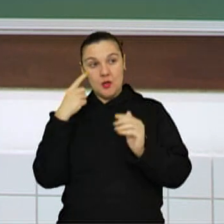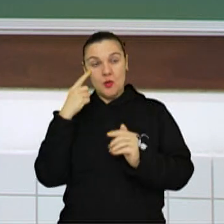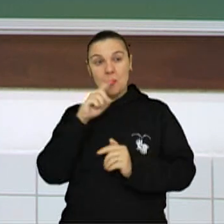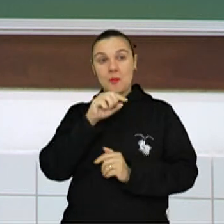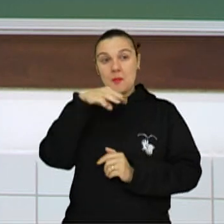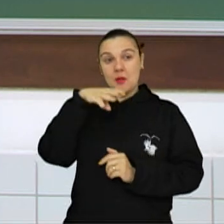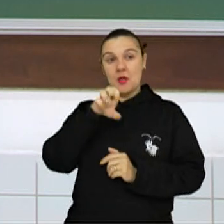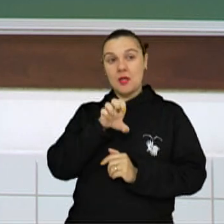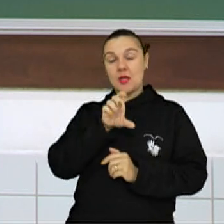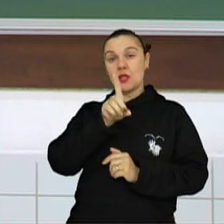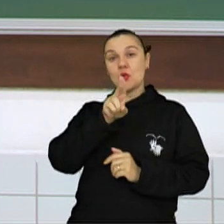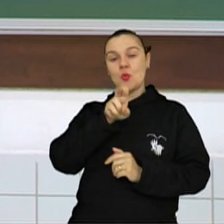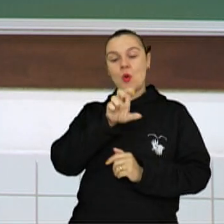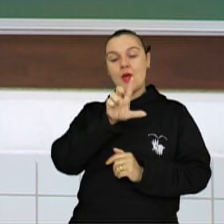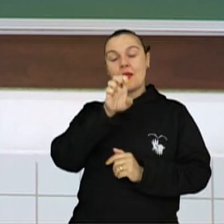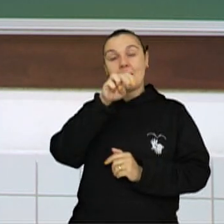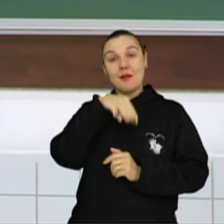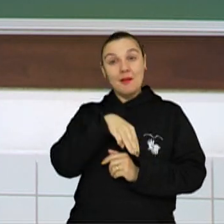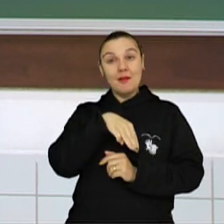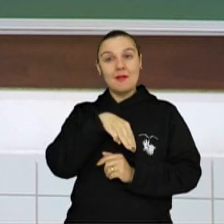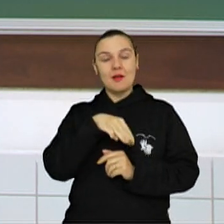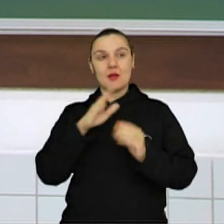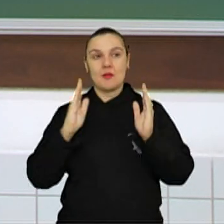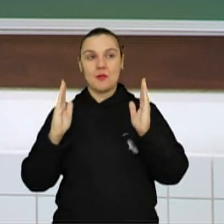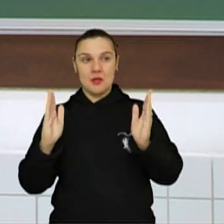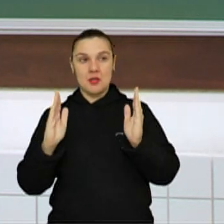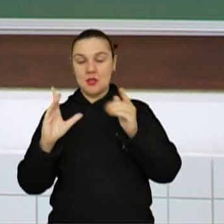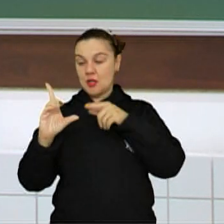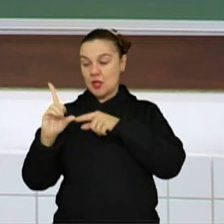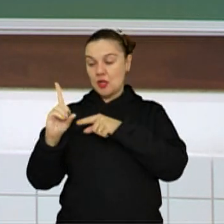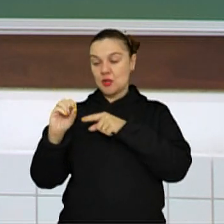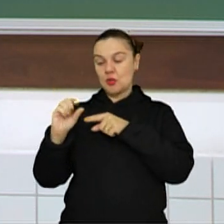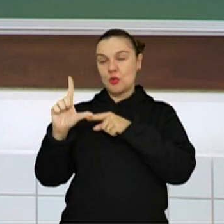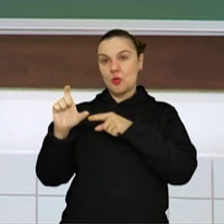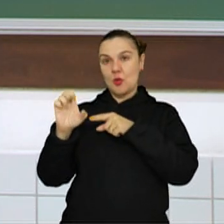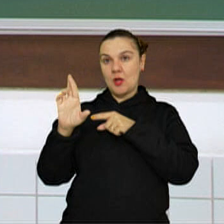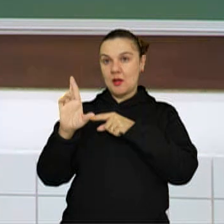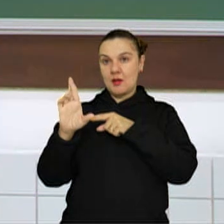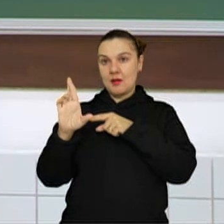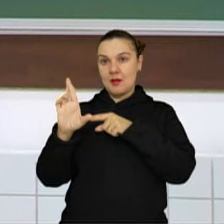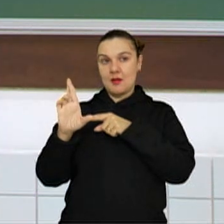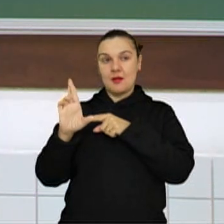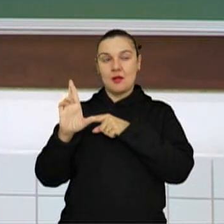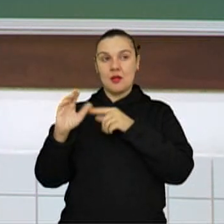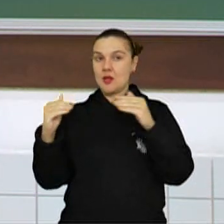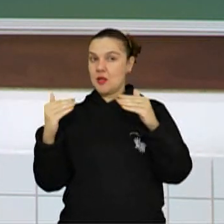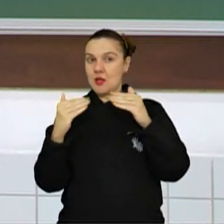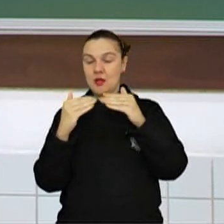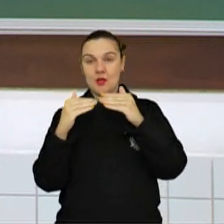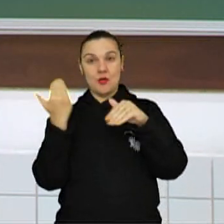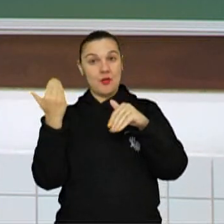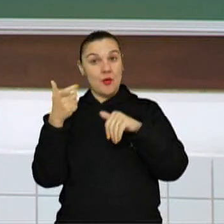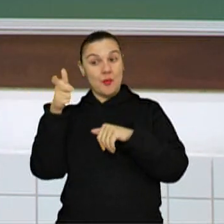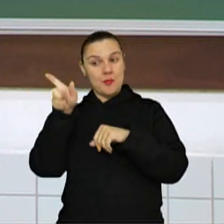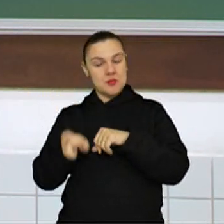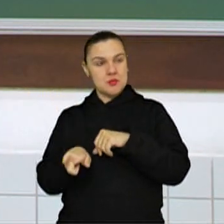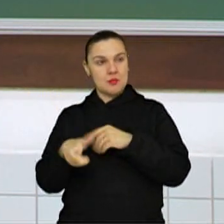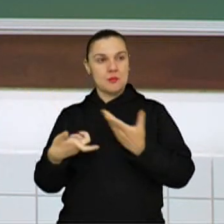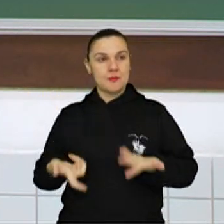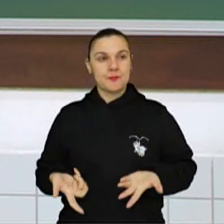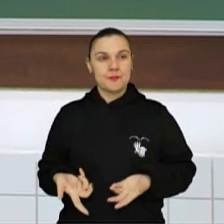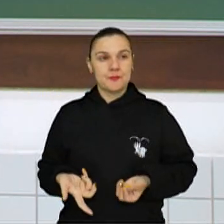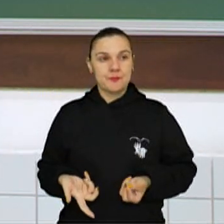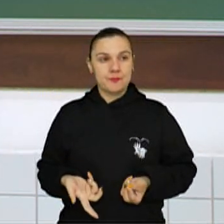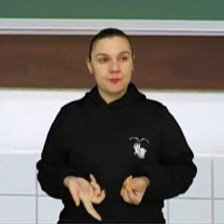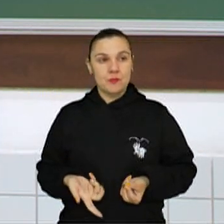responder, o me duele. Cuidado, porque o verbo doler aí, ele não vai concordar com a pessoa, quem está